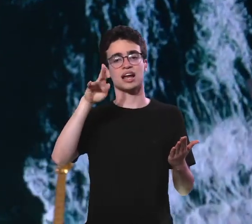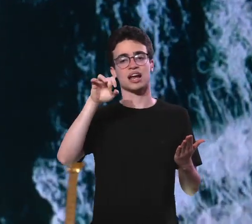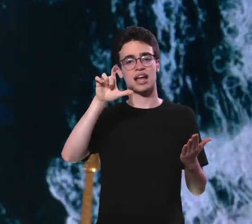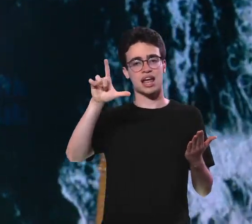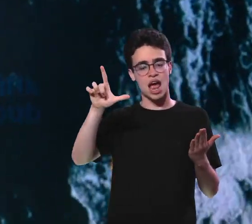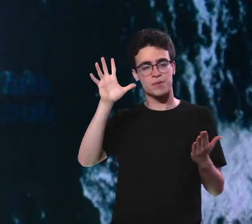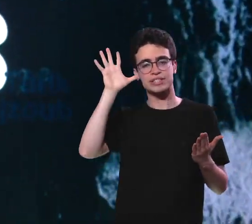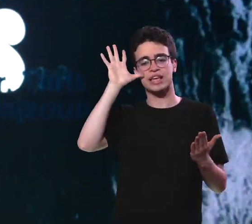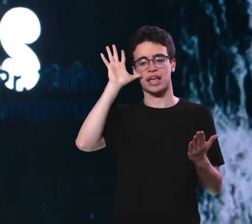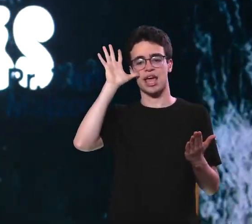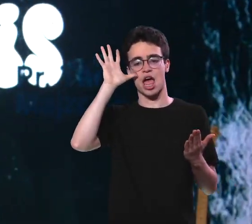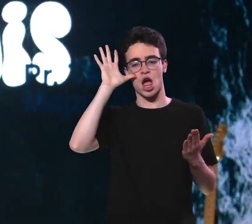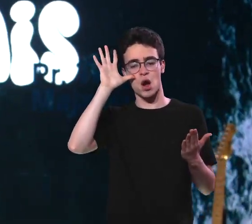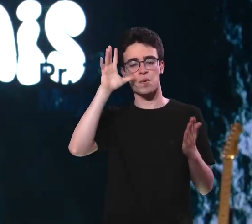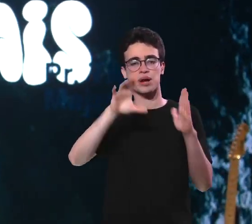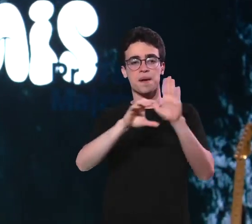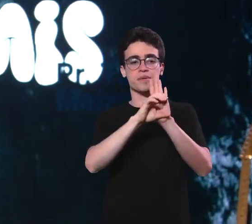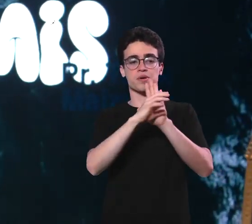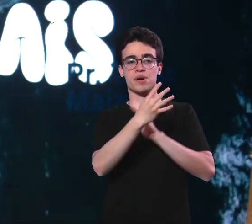Ezequiel 47.